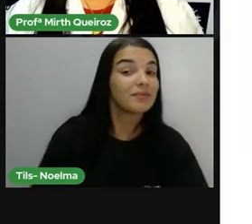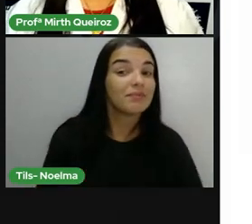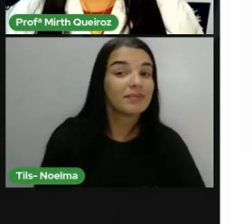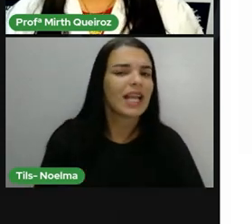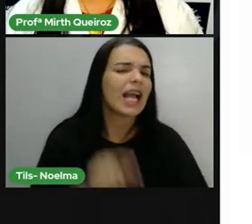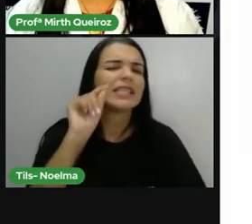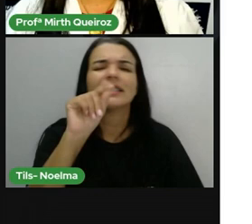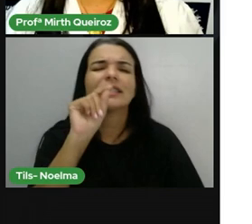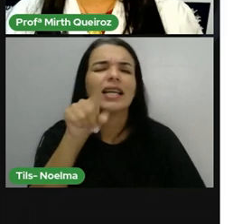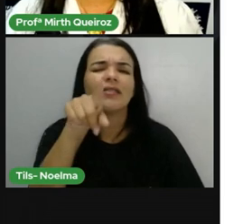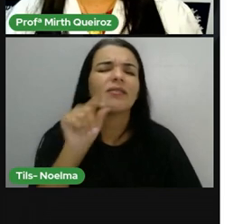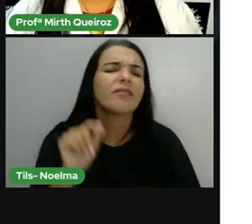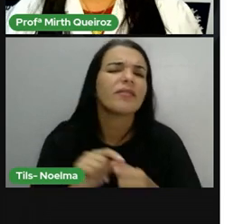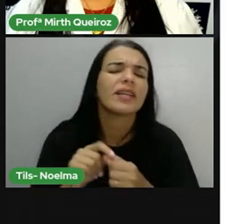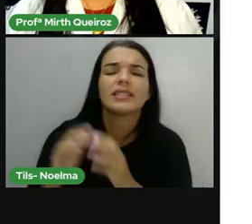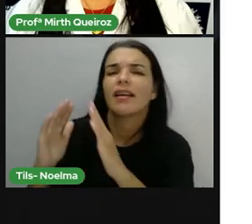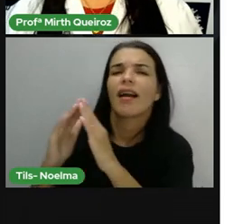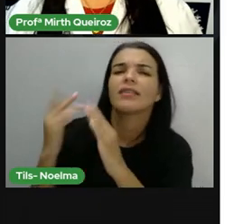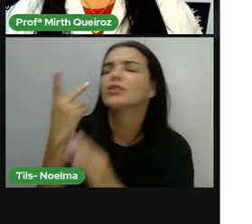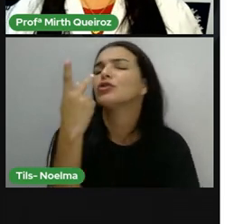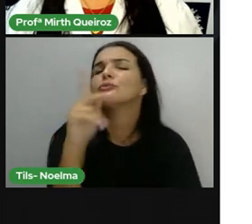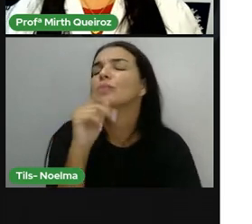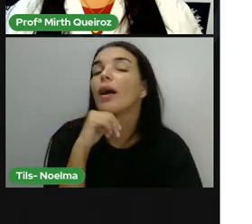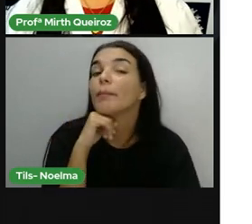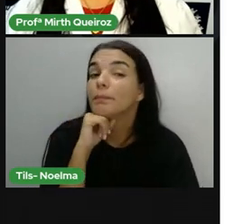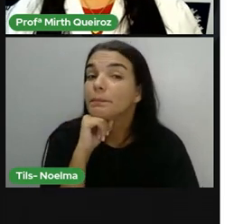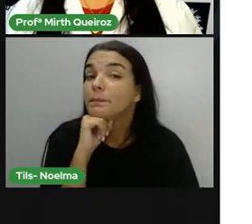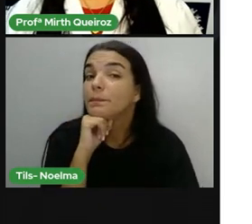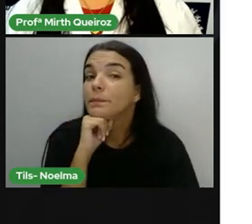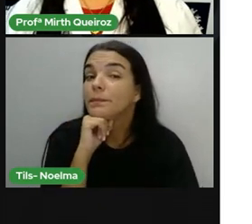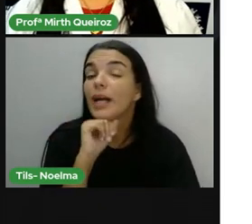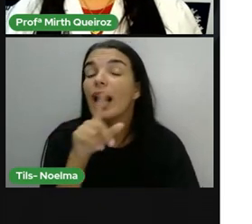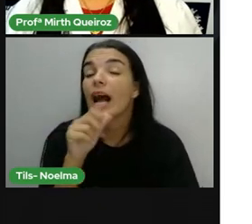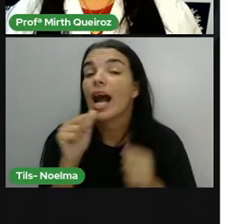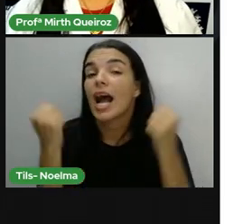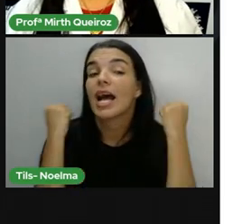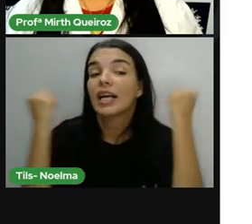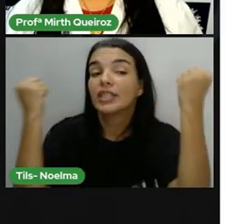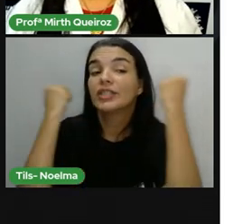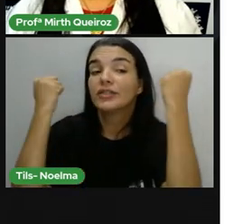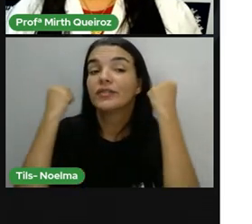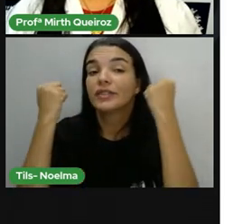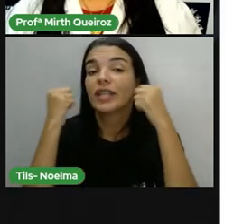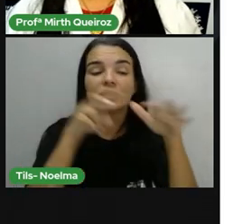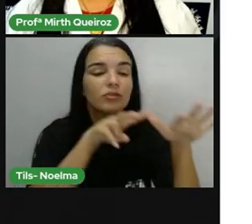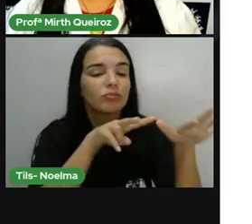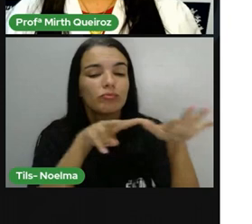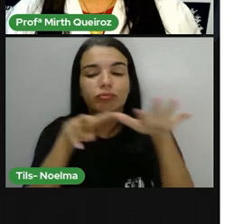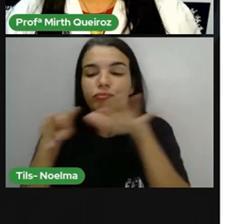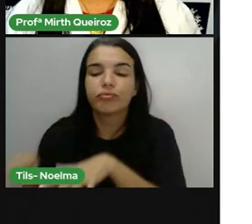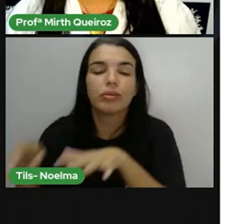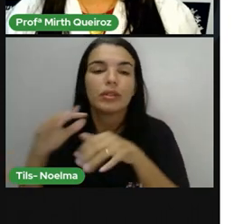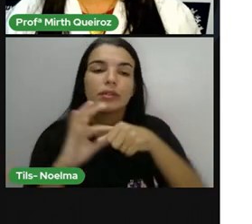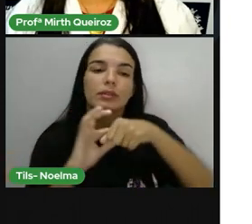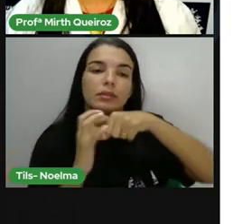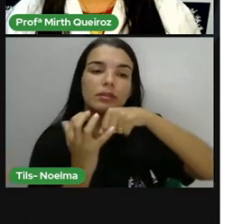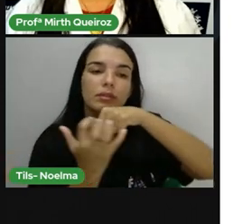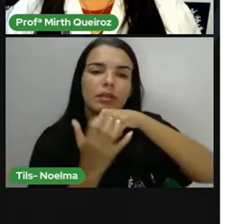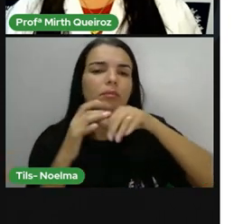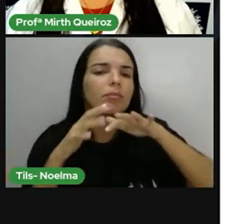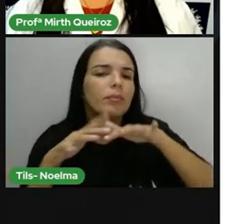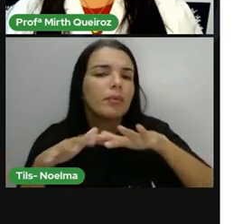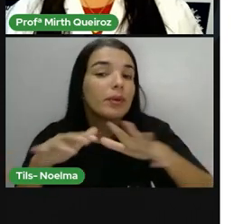O que vocês têm feito aí de atividades físicas durante essa pandemia? Vocês têm